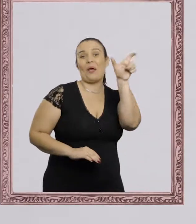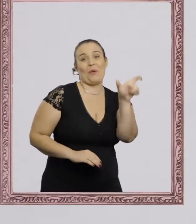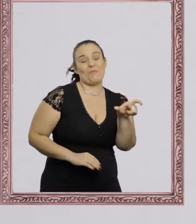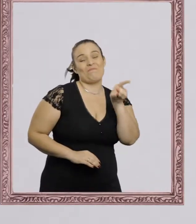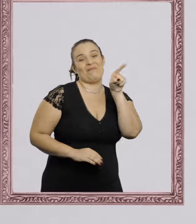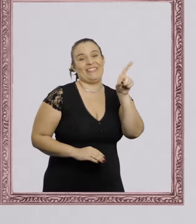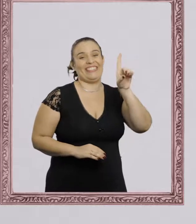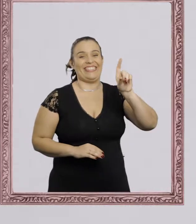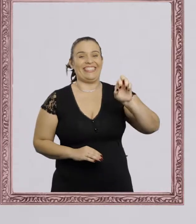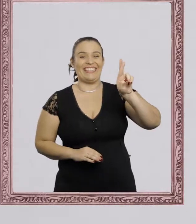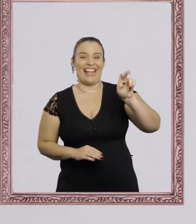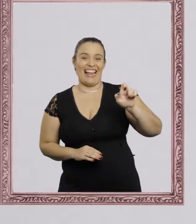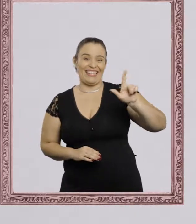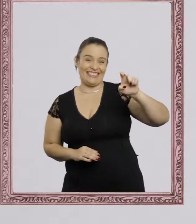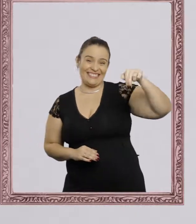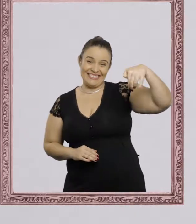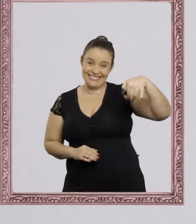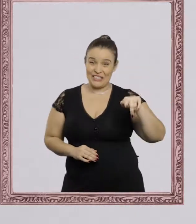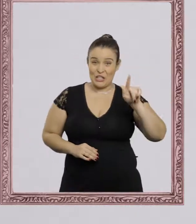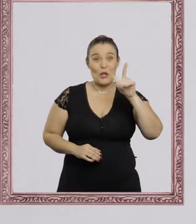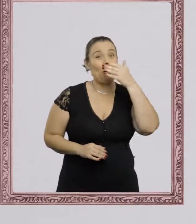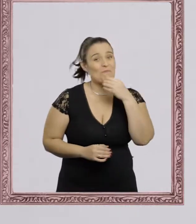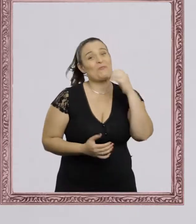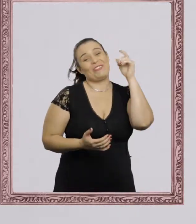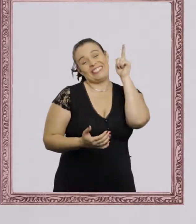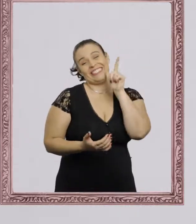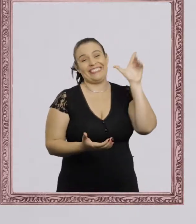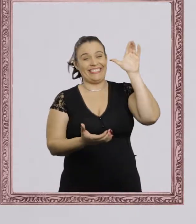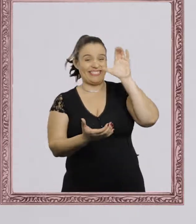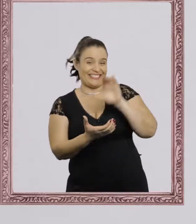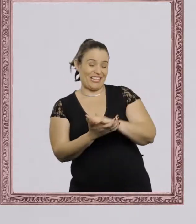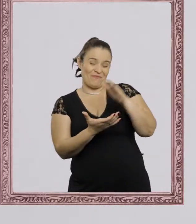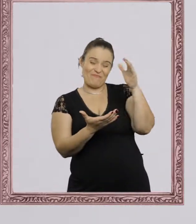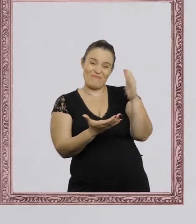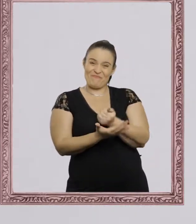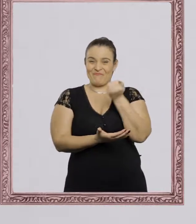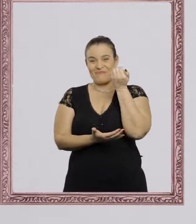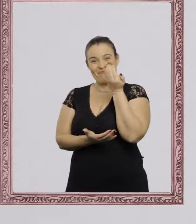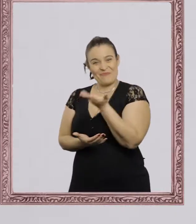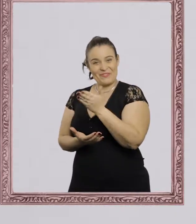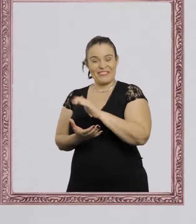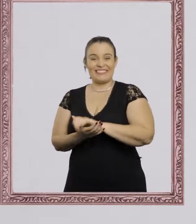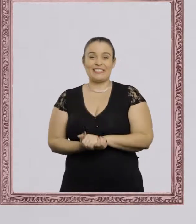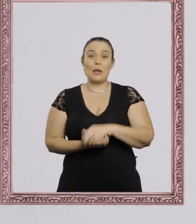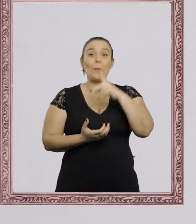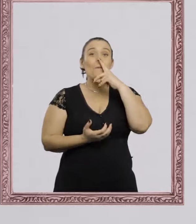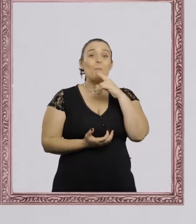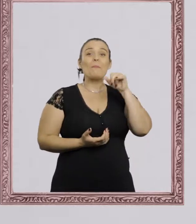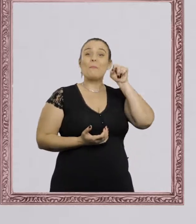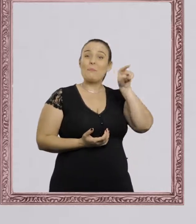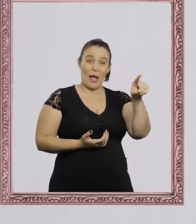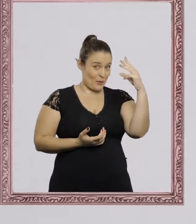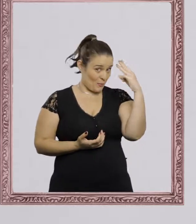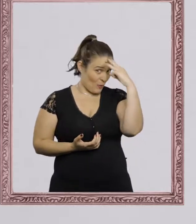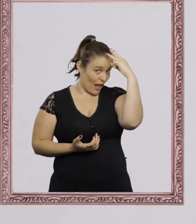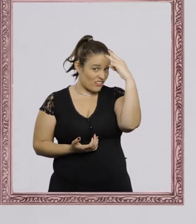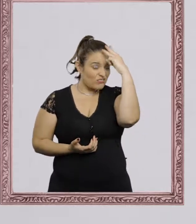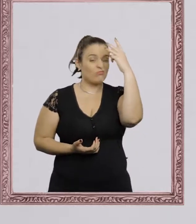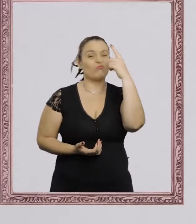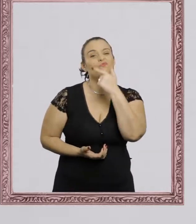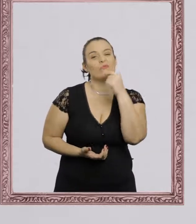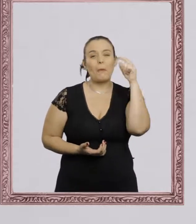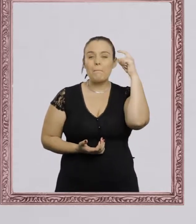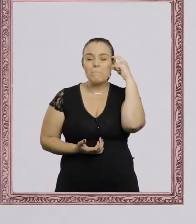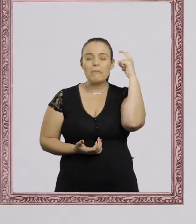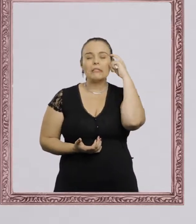Mas foi o Sr. Darling que conquistou a Sra. Darling e casou-se com ela. O pai de Wendy era um homem que pensava que sabia